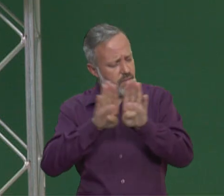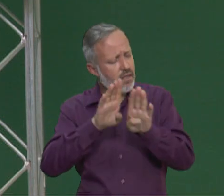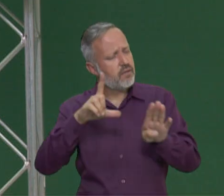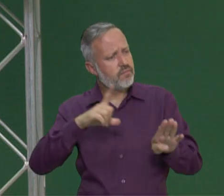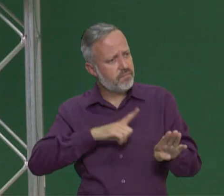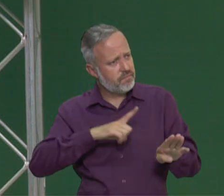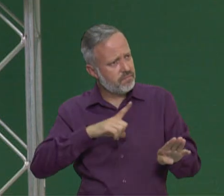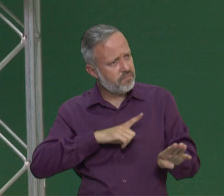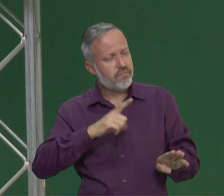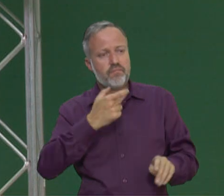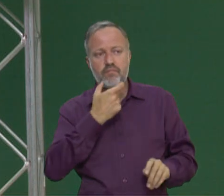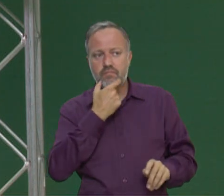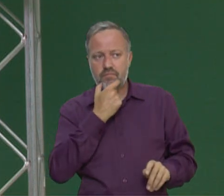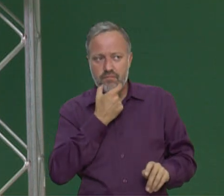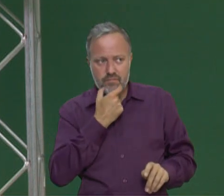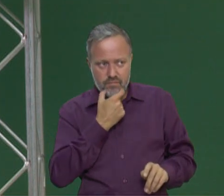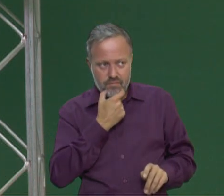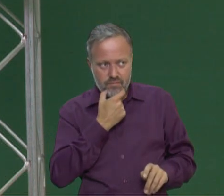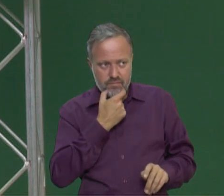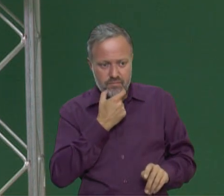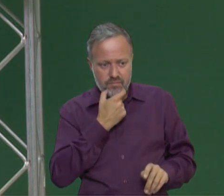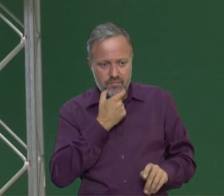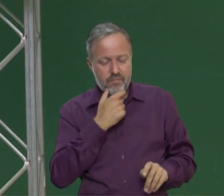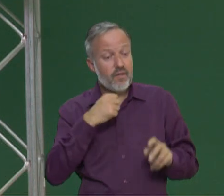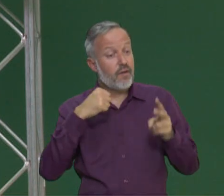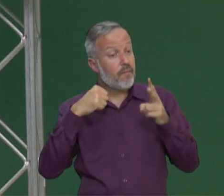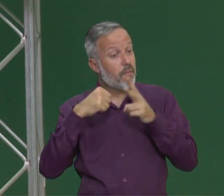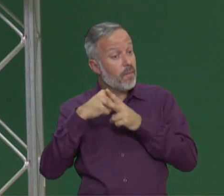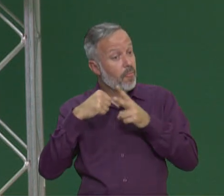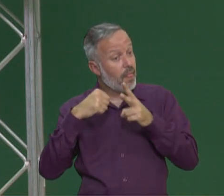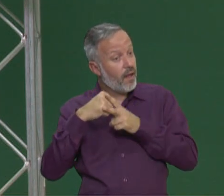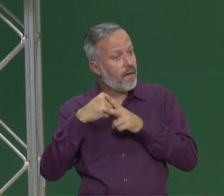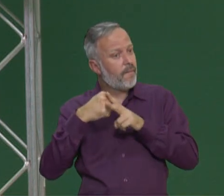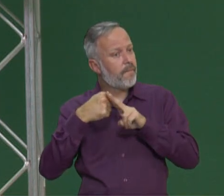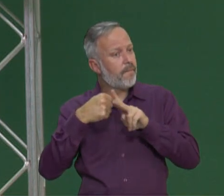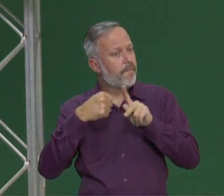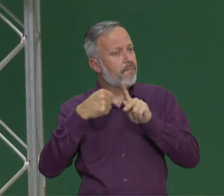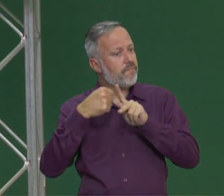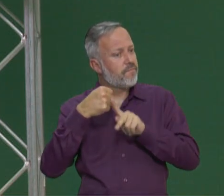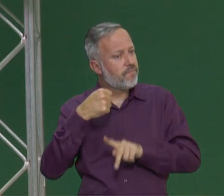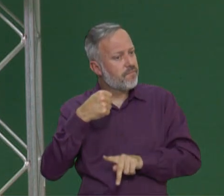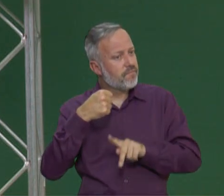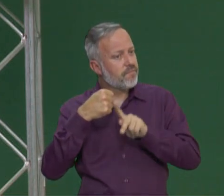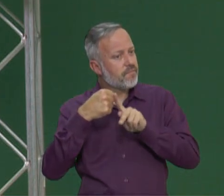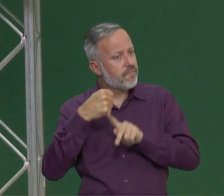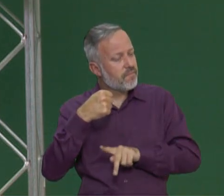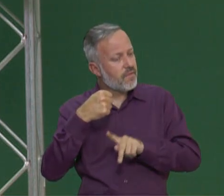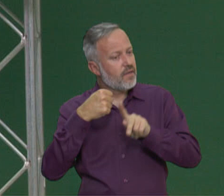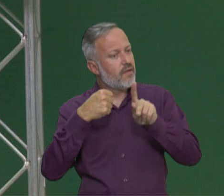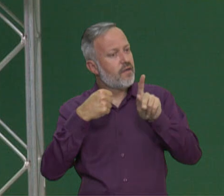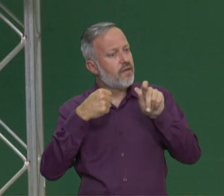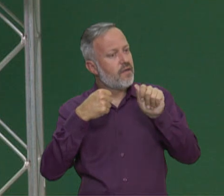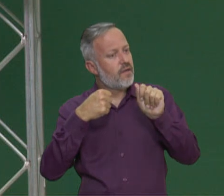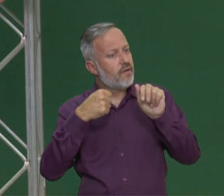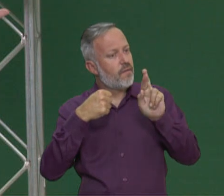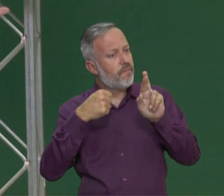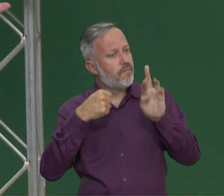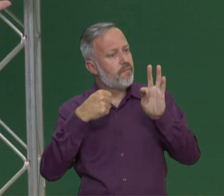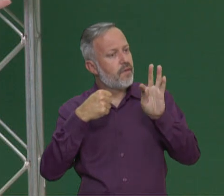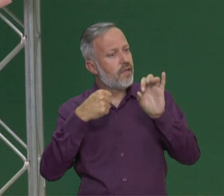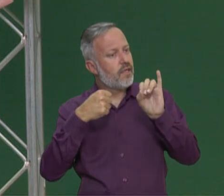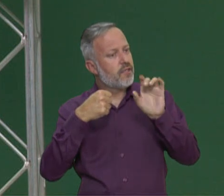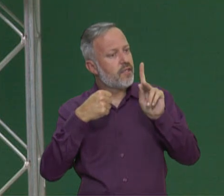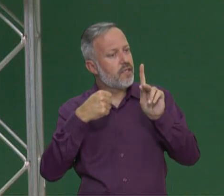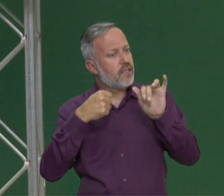esse verbo, ele pode estar no particípio de forma correta, sendo tanto learned quanto